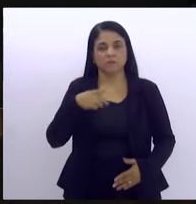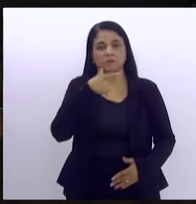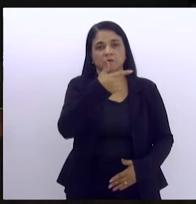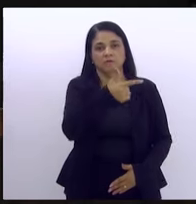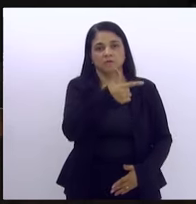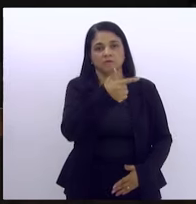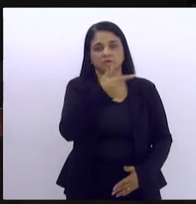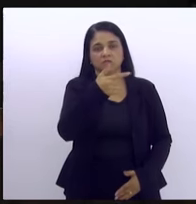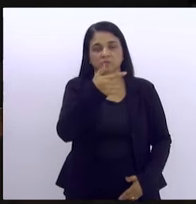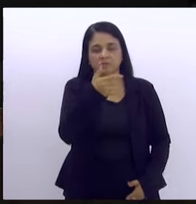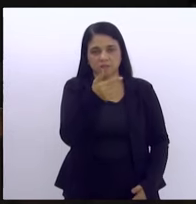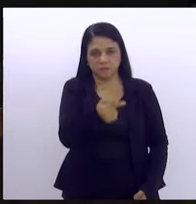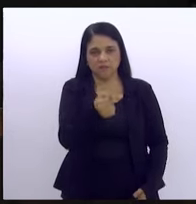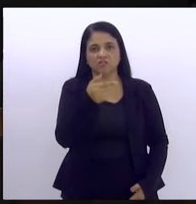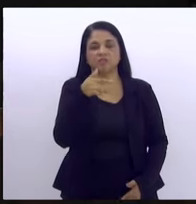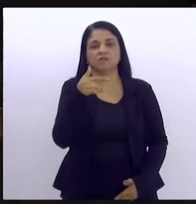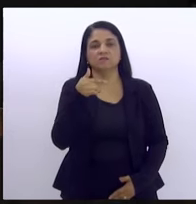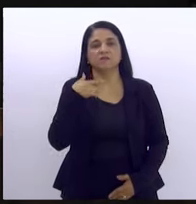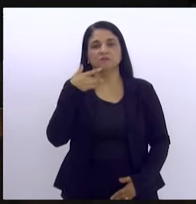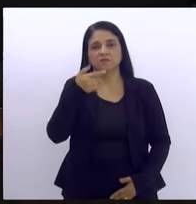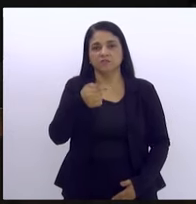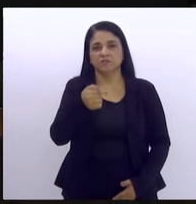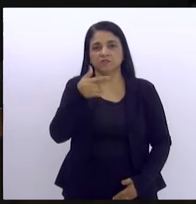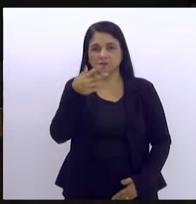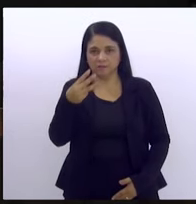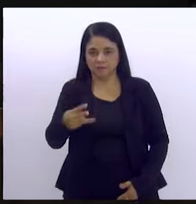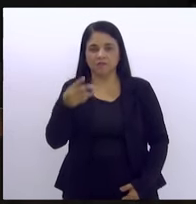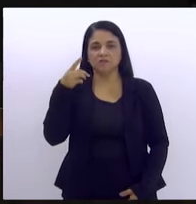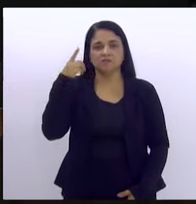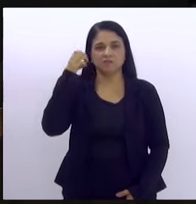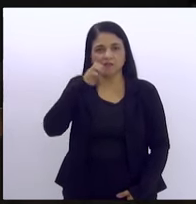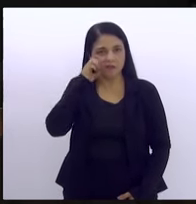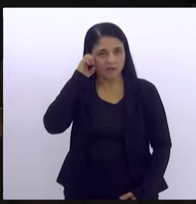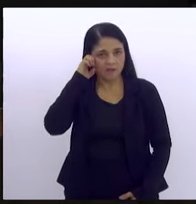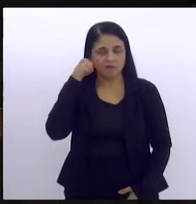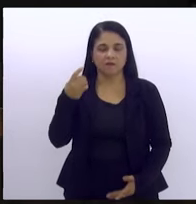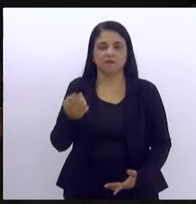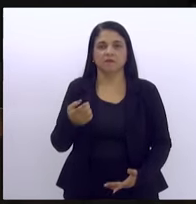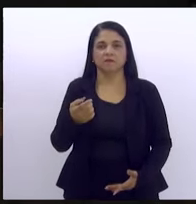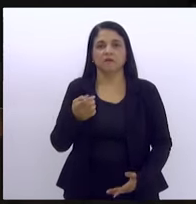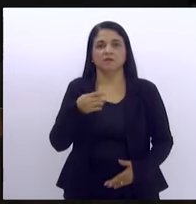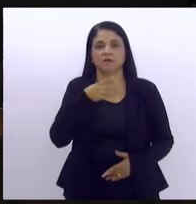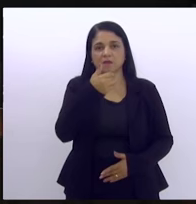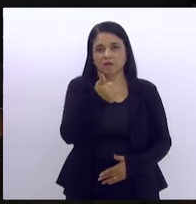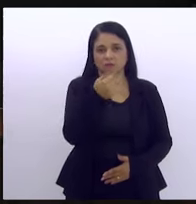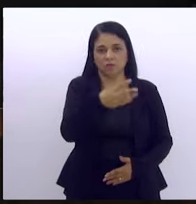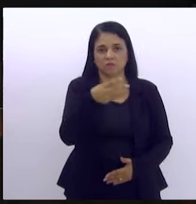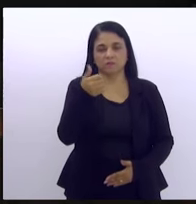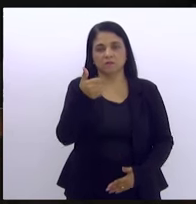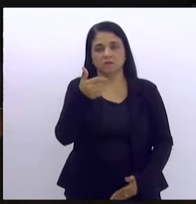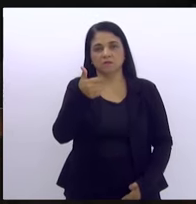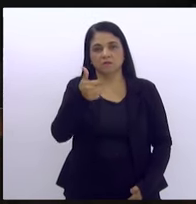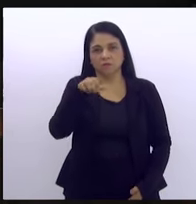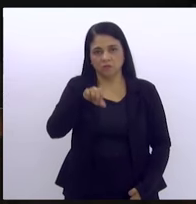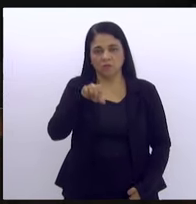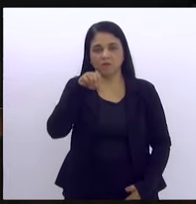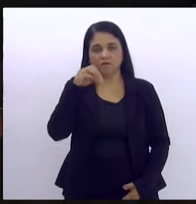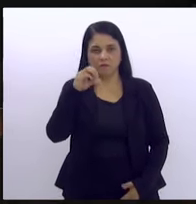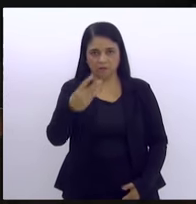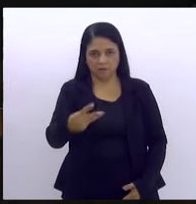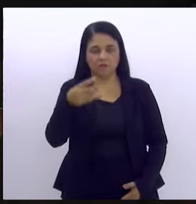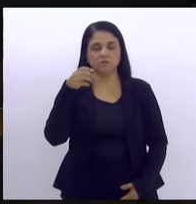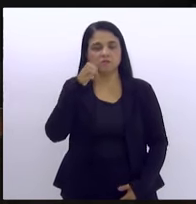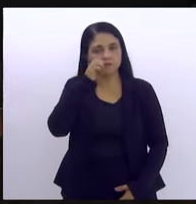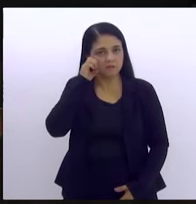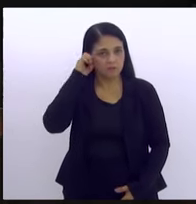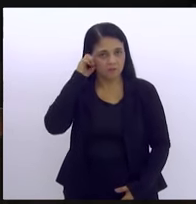2027, de 23, da deputada Élica Takimoto. O projeto de lei 1493, de 23, da deputada Élica